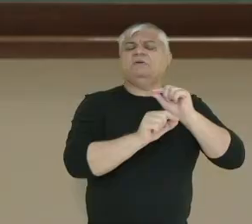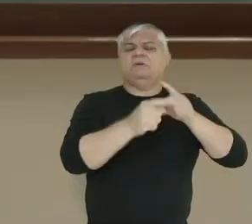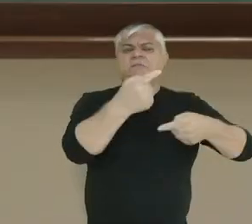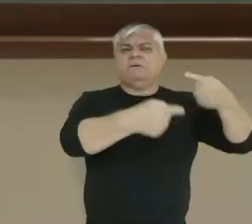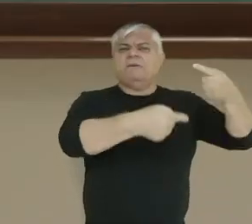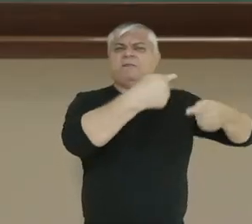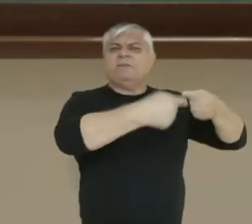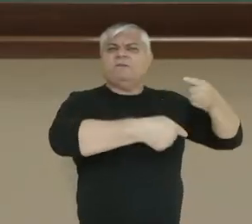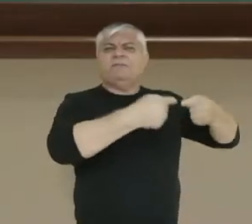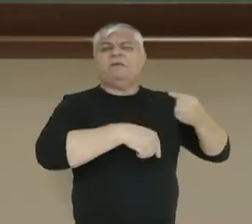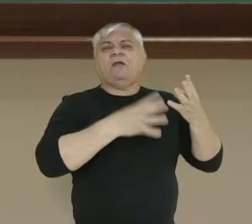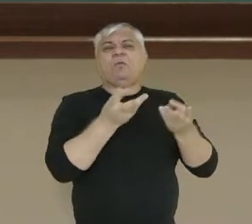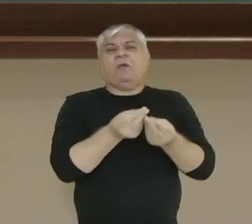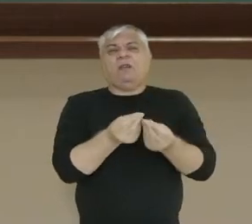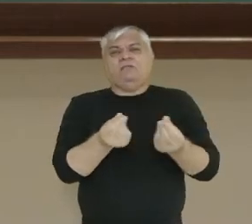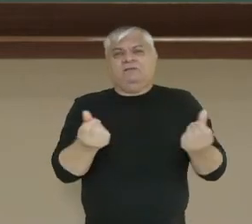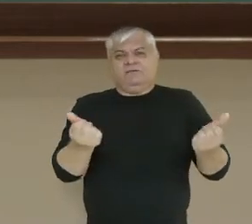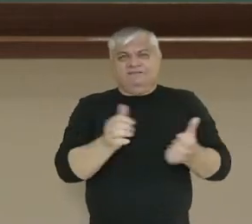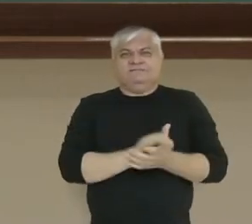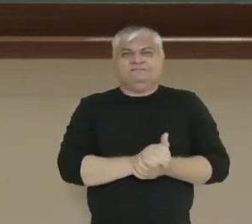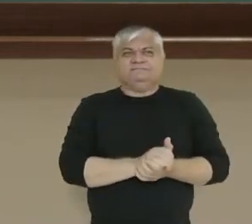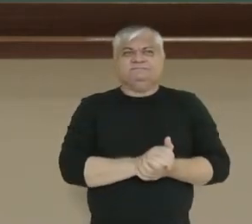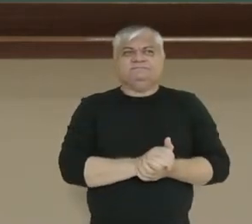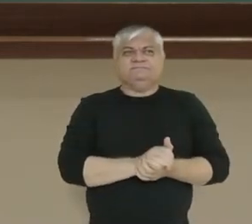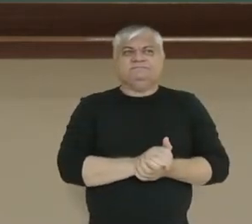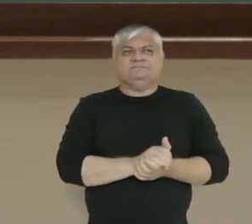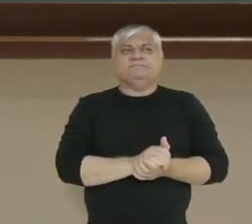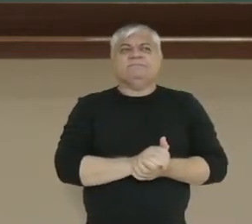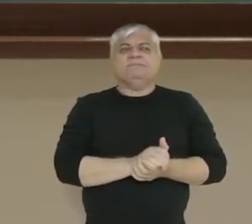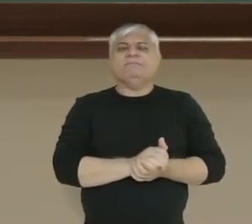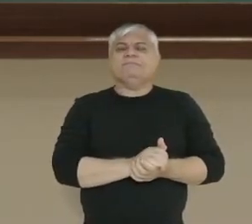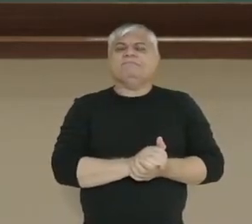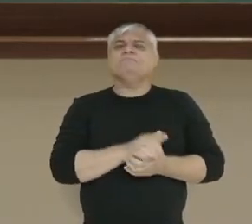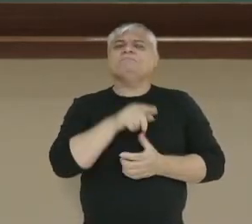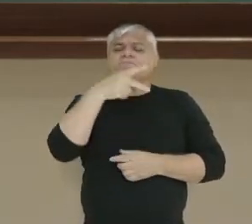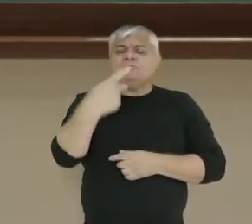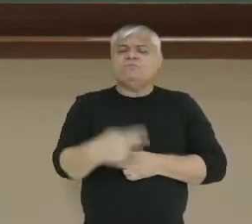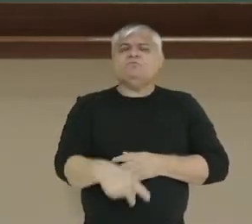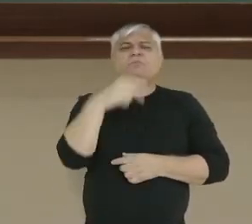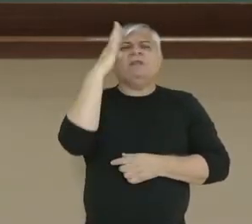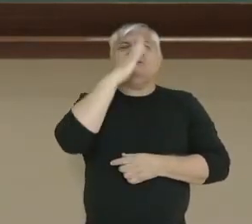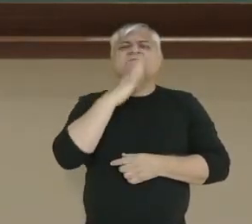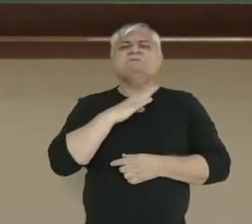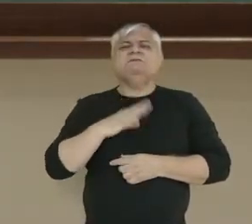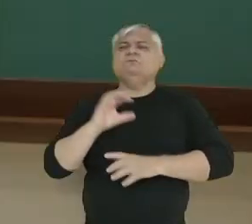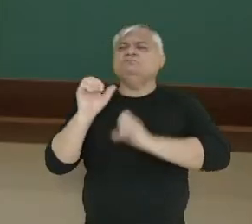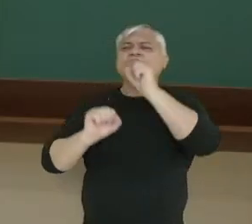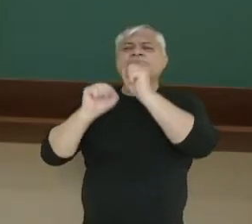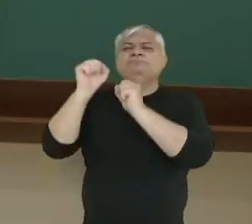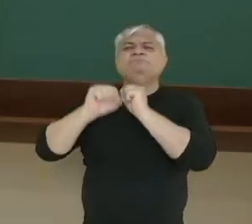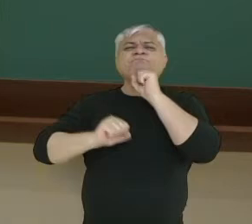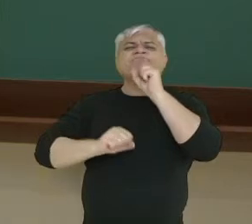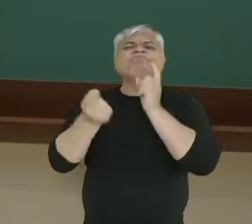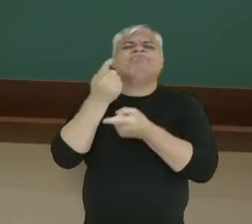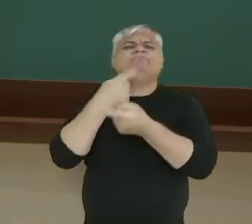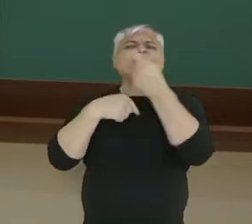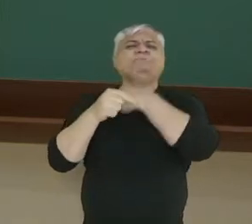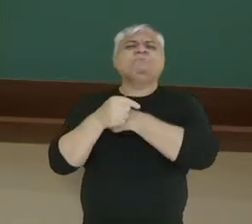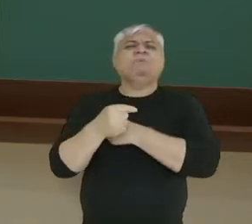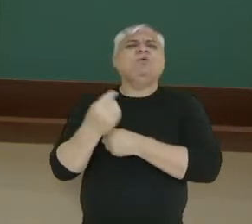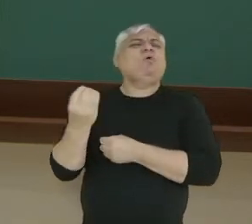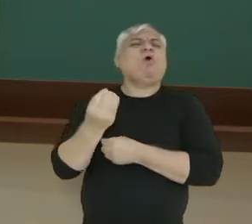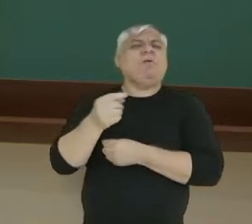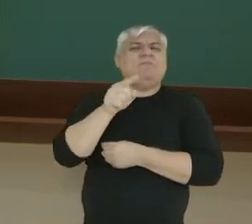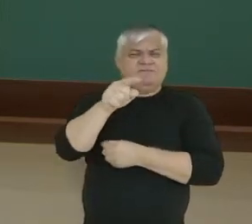nossa atualidade. Como você vê o processo de industrialização no Brasil? Será que o Brasil